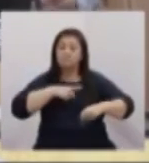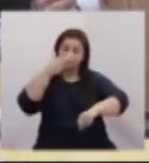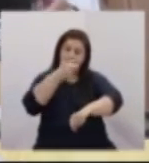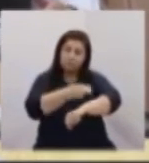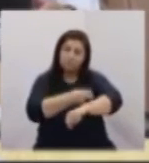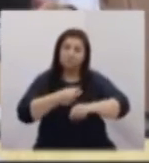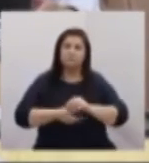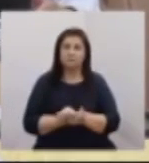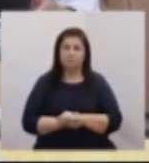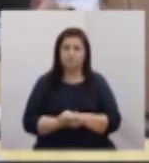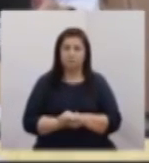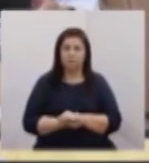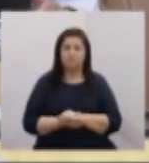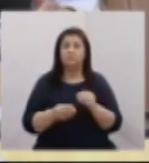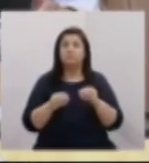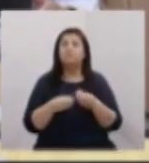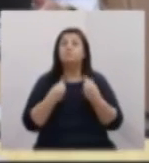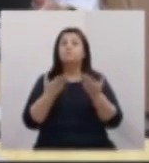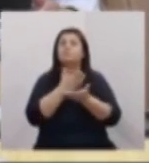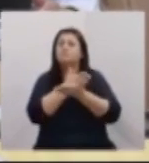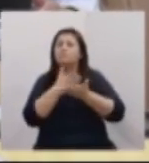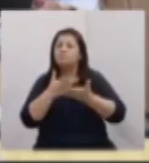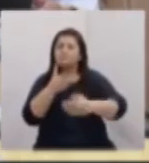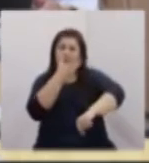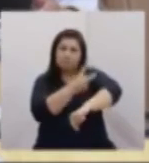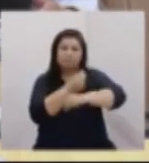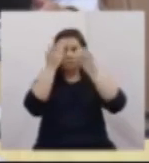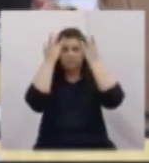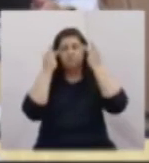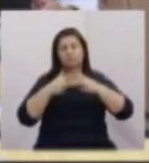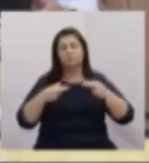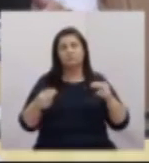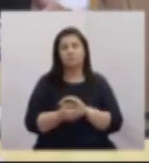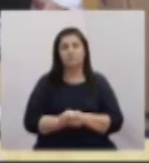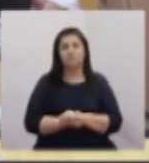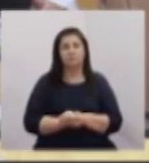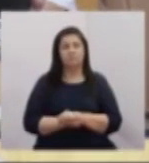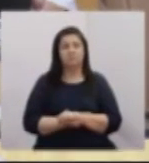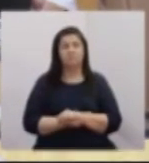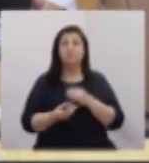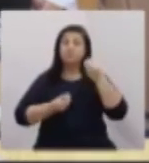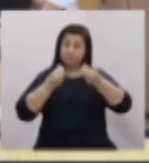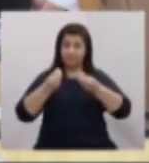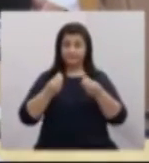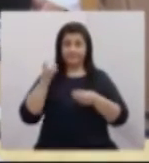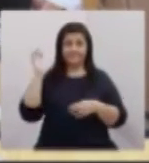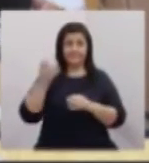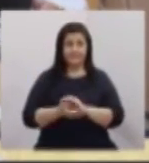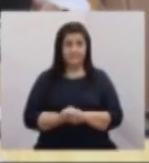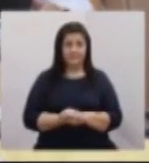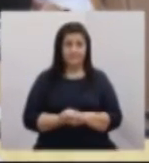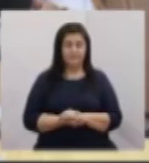vacinas? Qual a previsão do início da vacinação e de que forma será realizada?